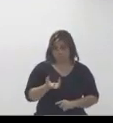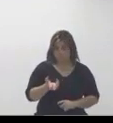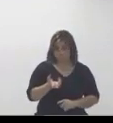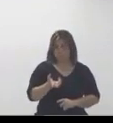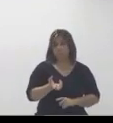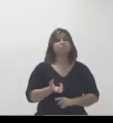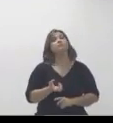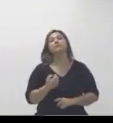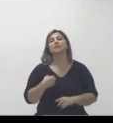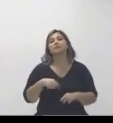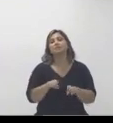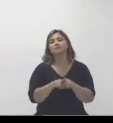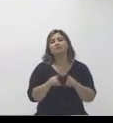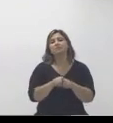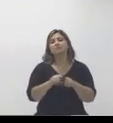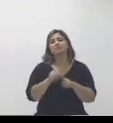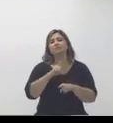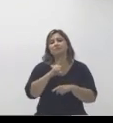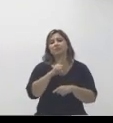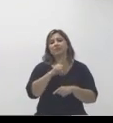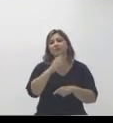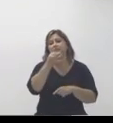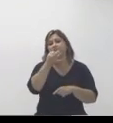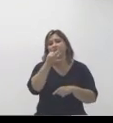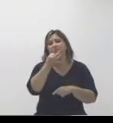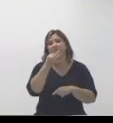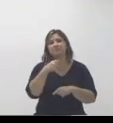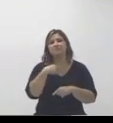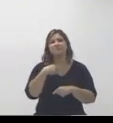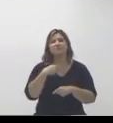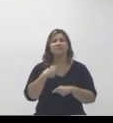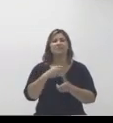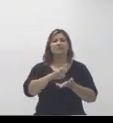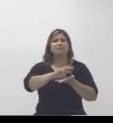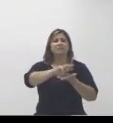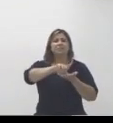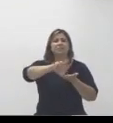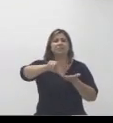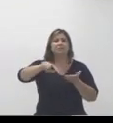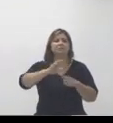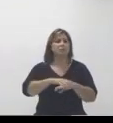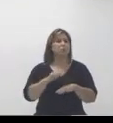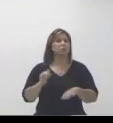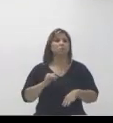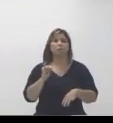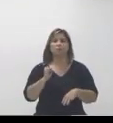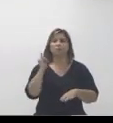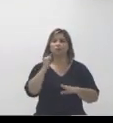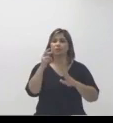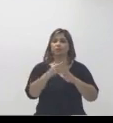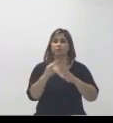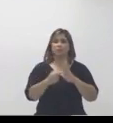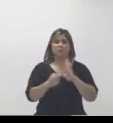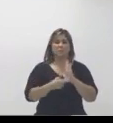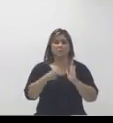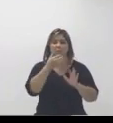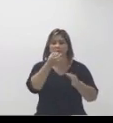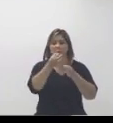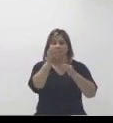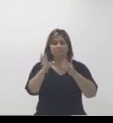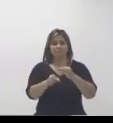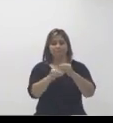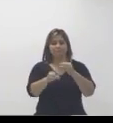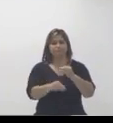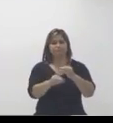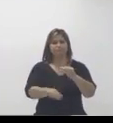eu acho que nós temos aí um acervo normativo extremamente importante que foi construído coletivamente no âmbito